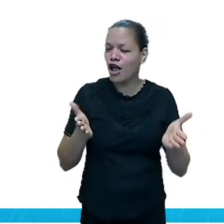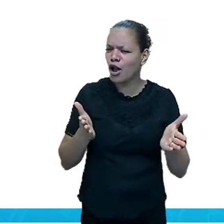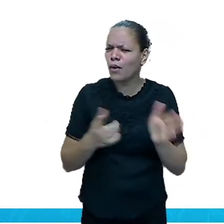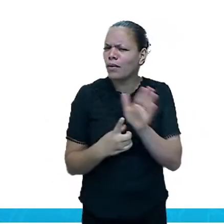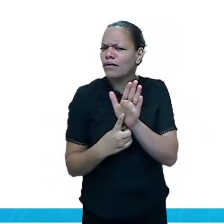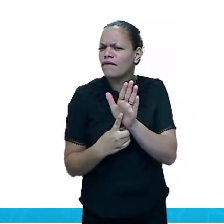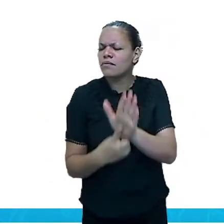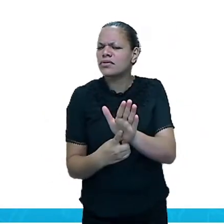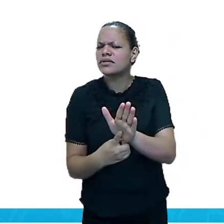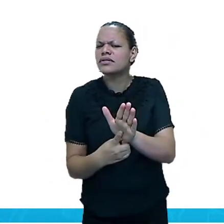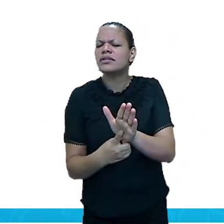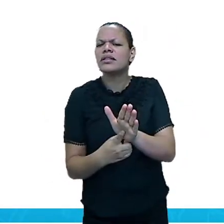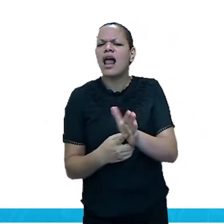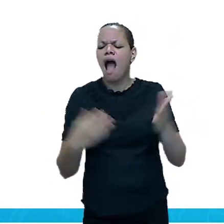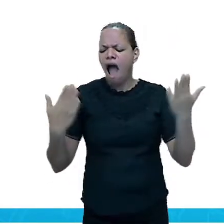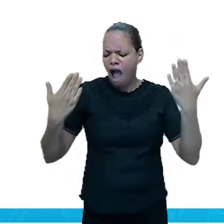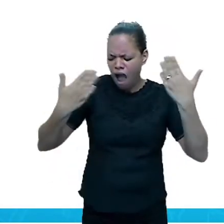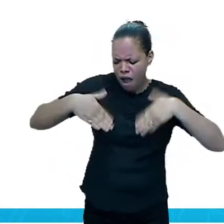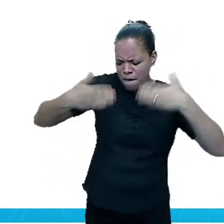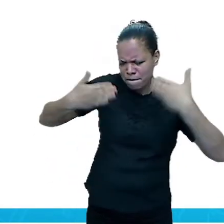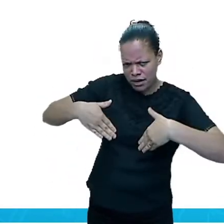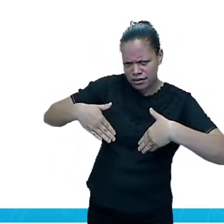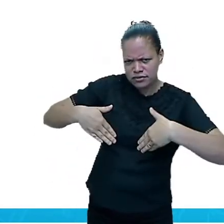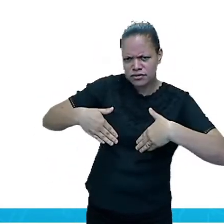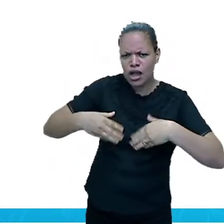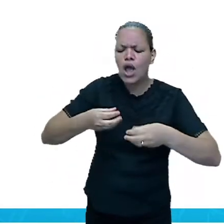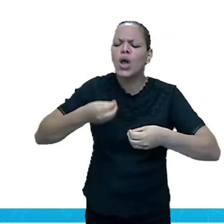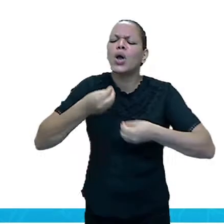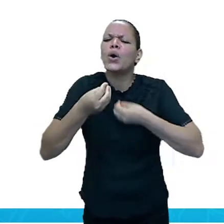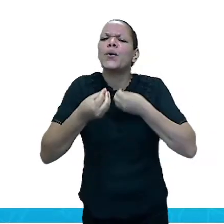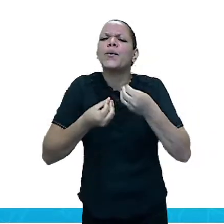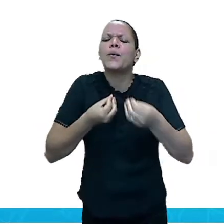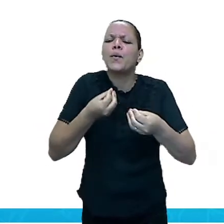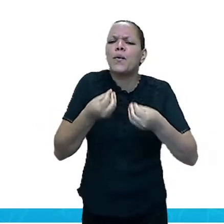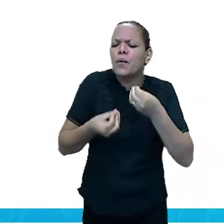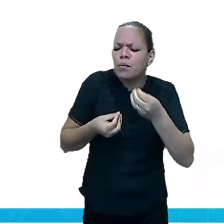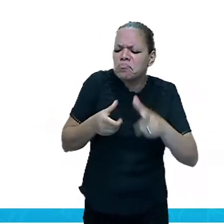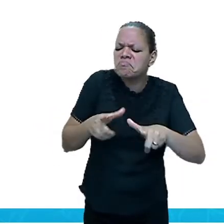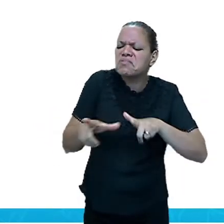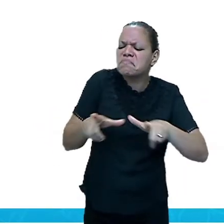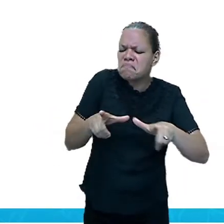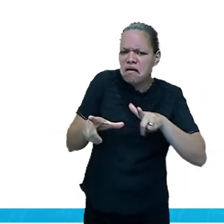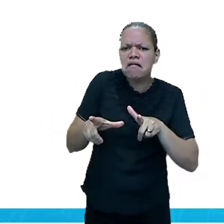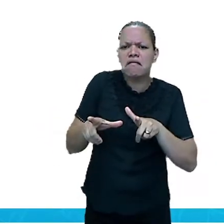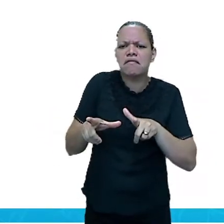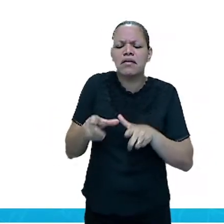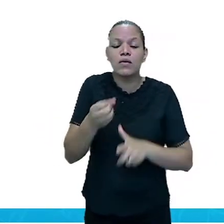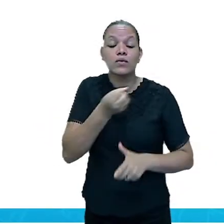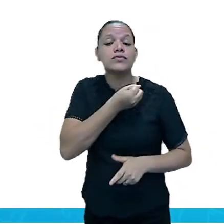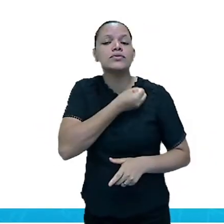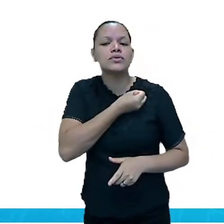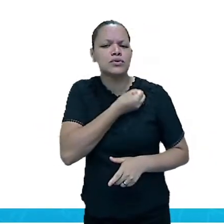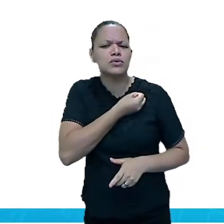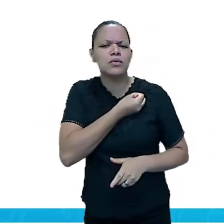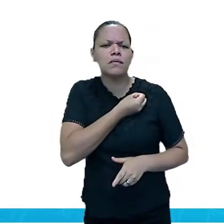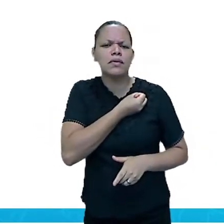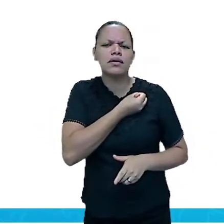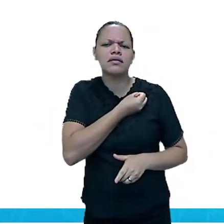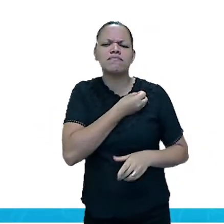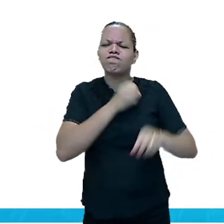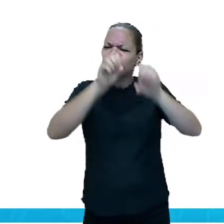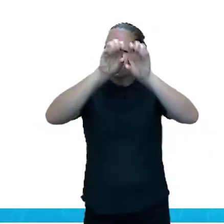prática, entender como funcionam os números romanos. Dito anteriormente, que é um sistema formado